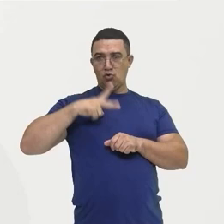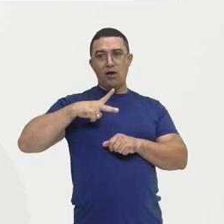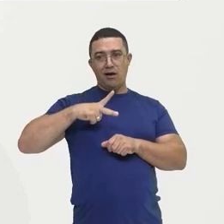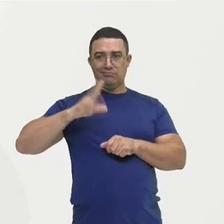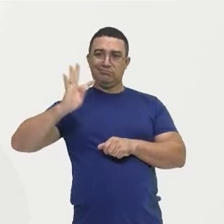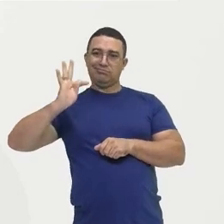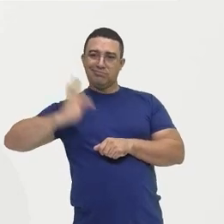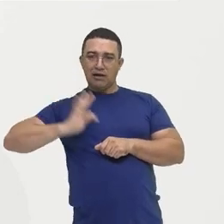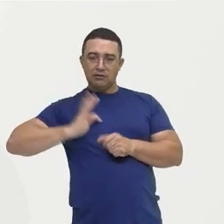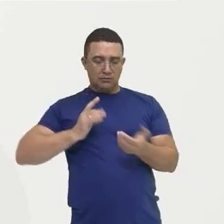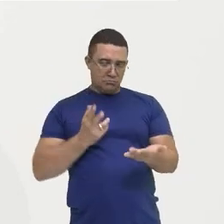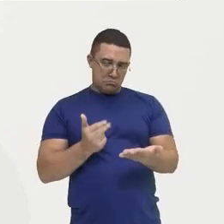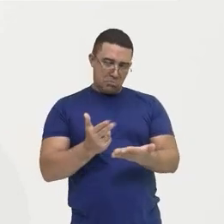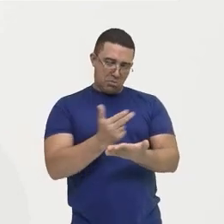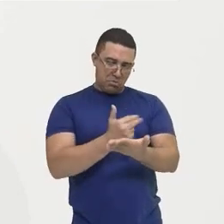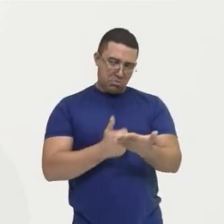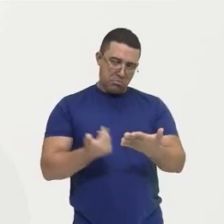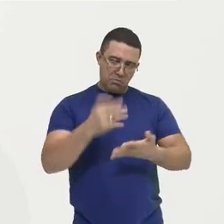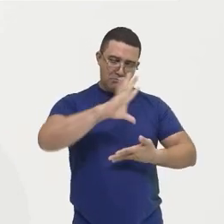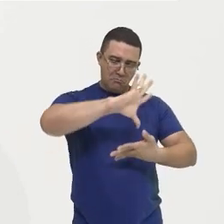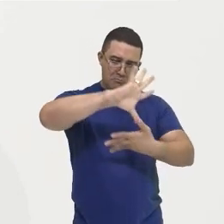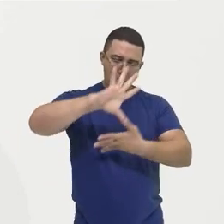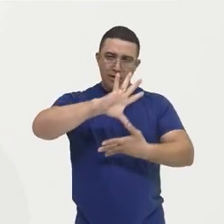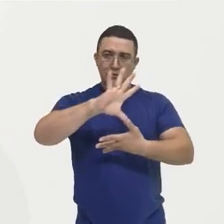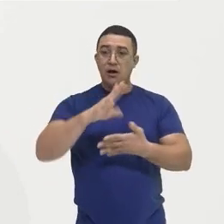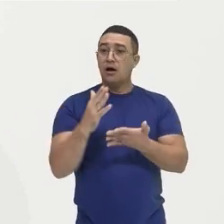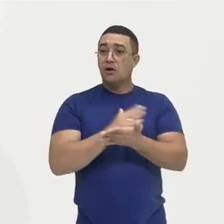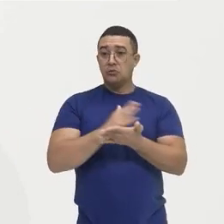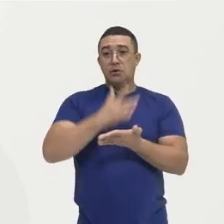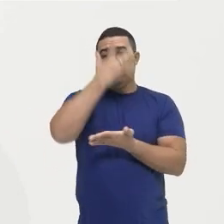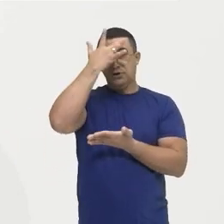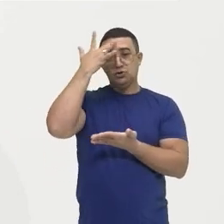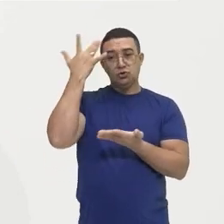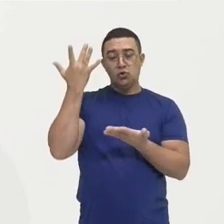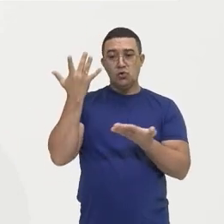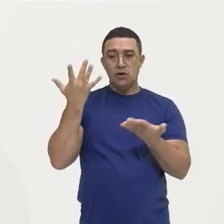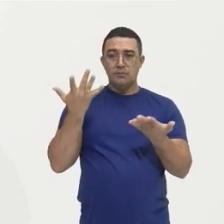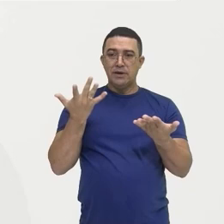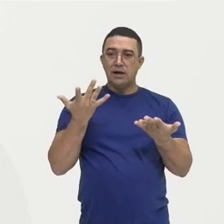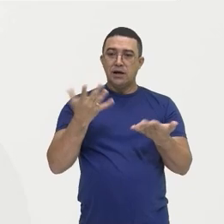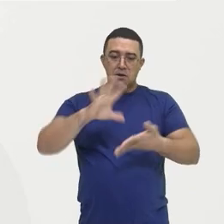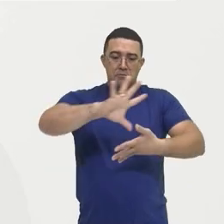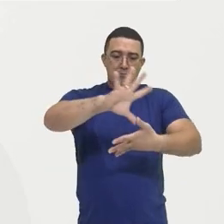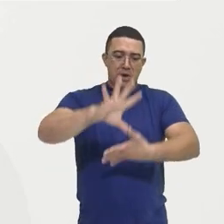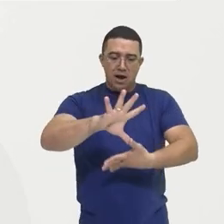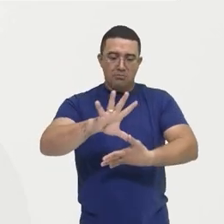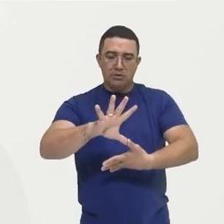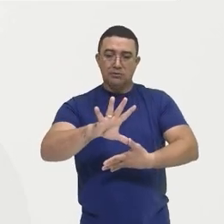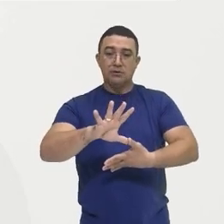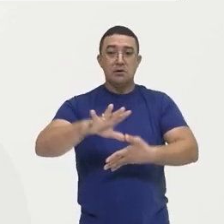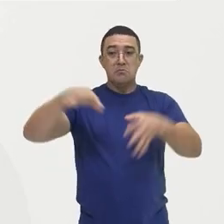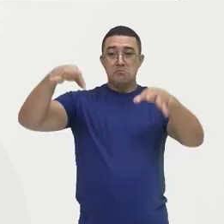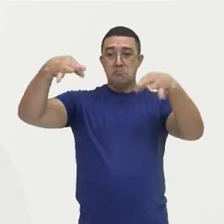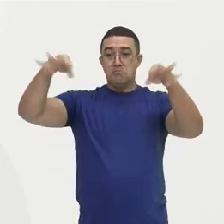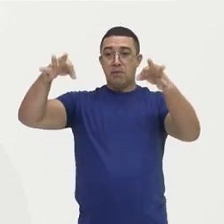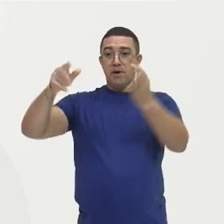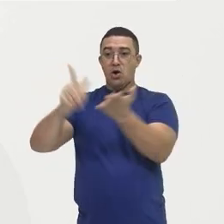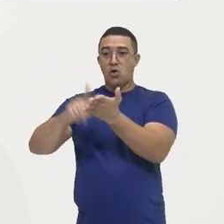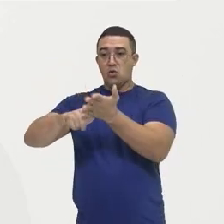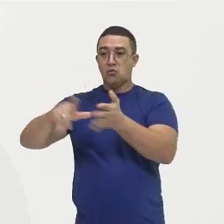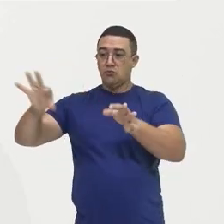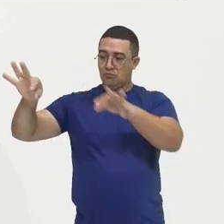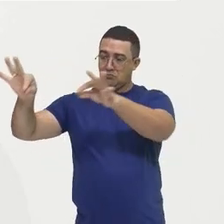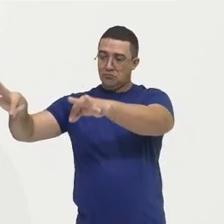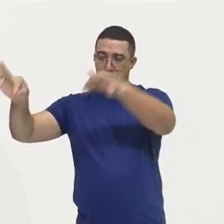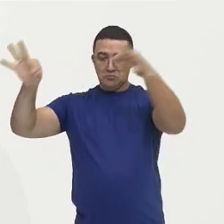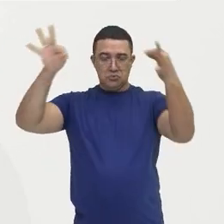mapa. Tem gente que pega o mapa e coloca ele em cima da folhinha do caderno e fica riscando ali em cima de